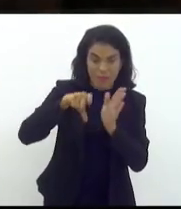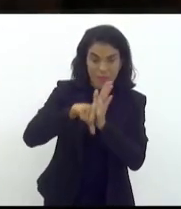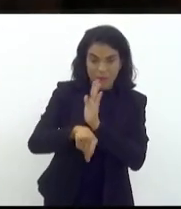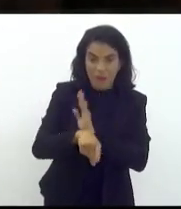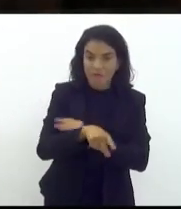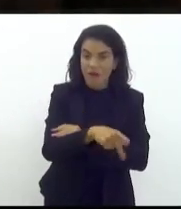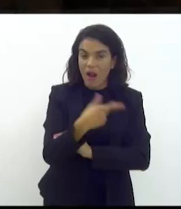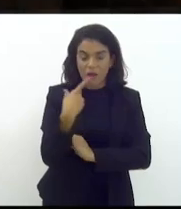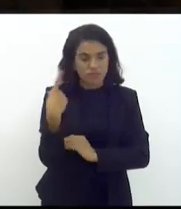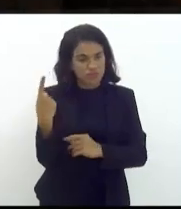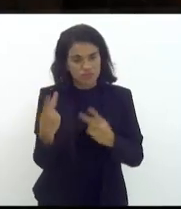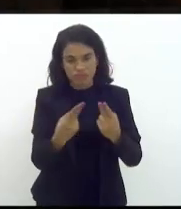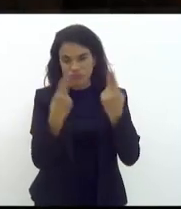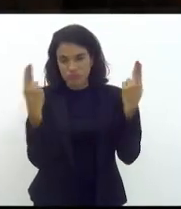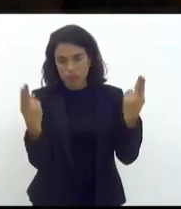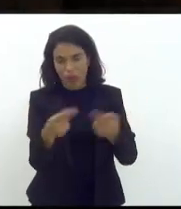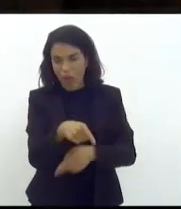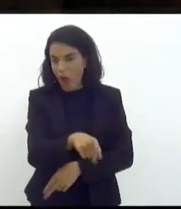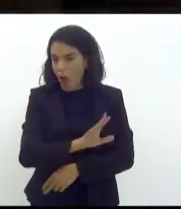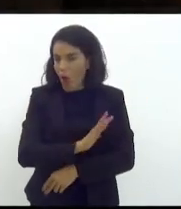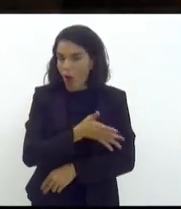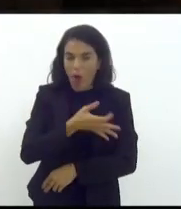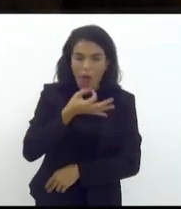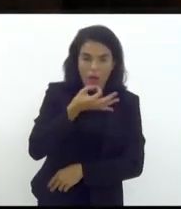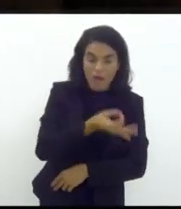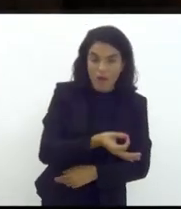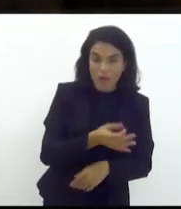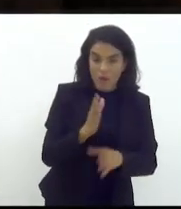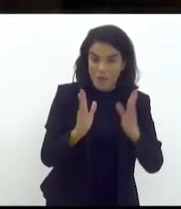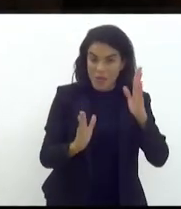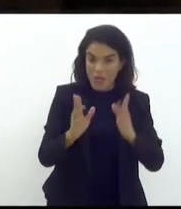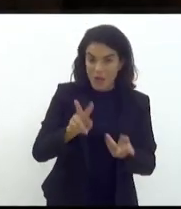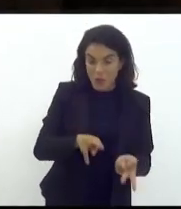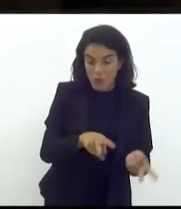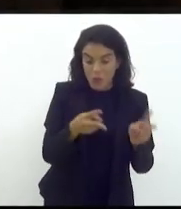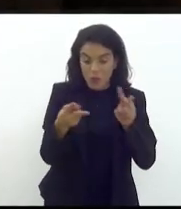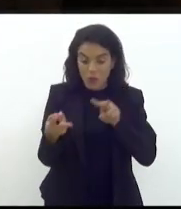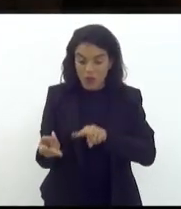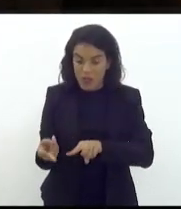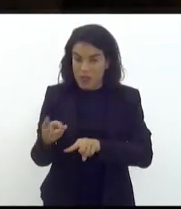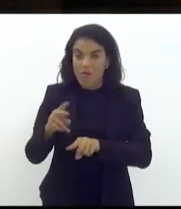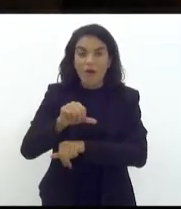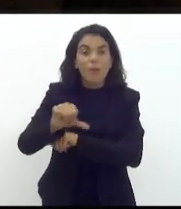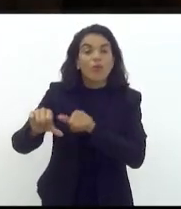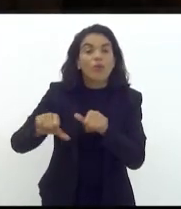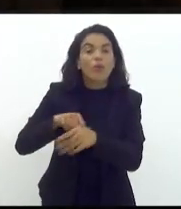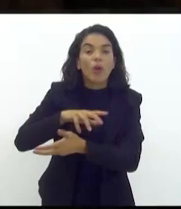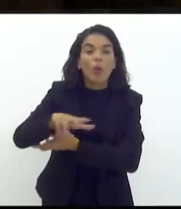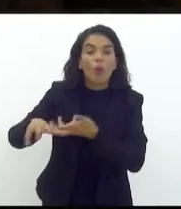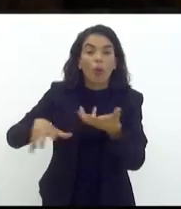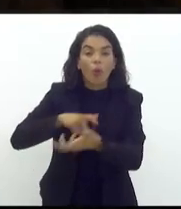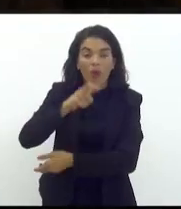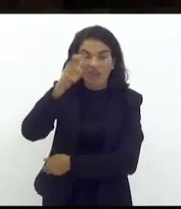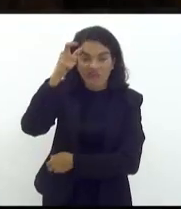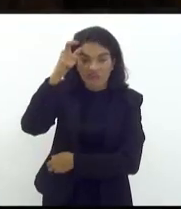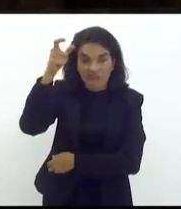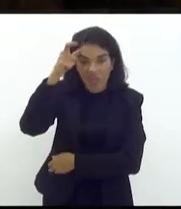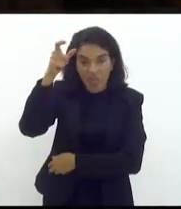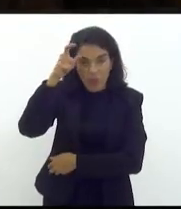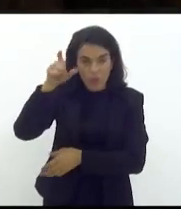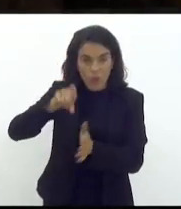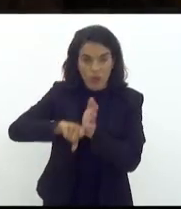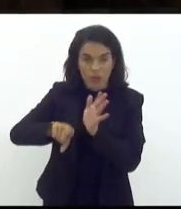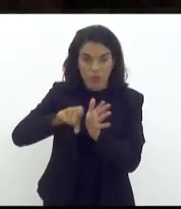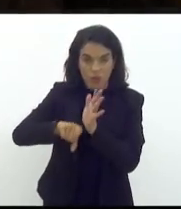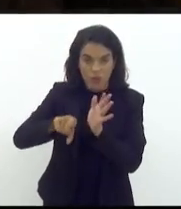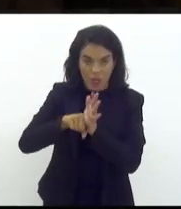mas nesse período de transição Vai virar um inferno tributário o inferno tributário